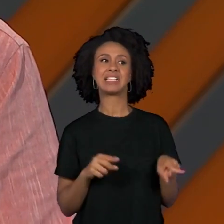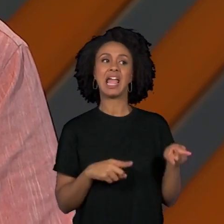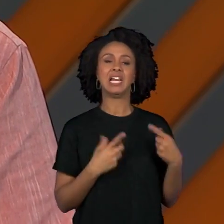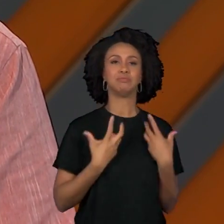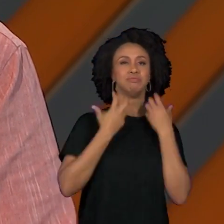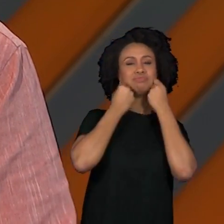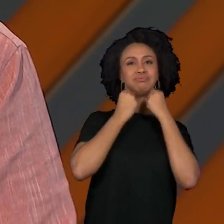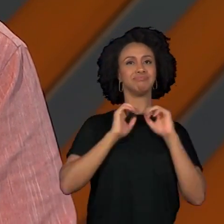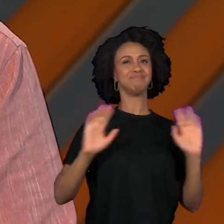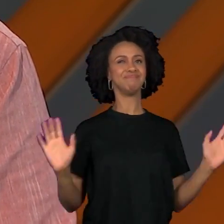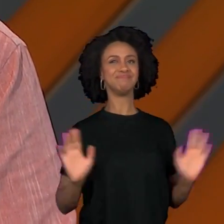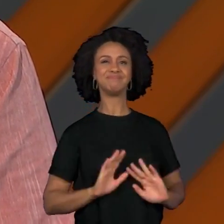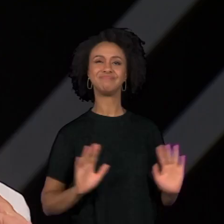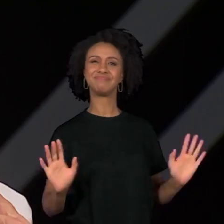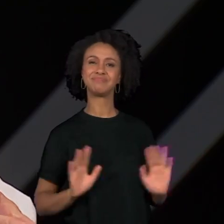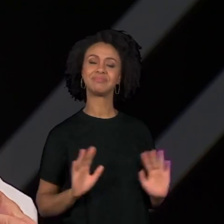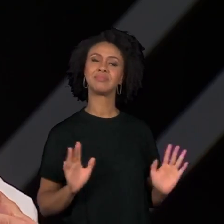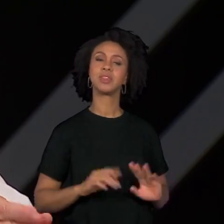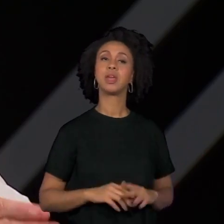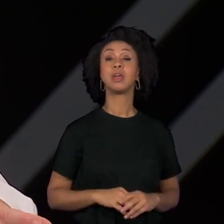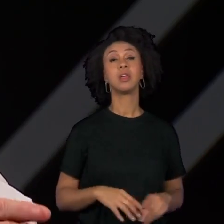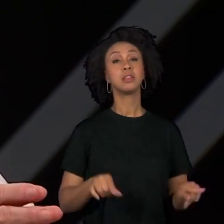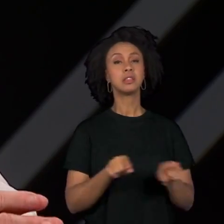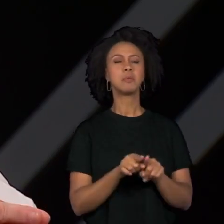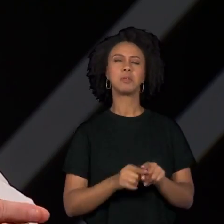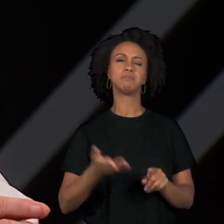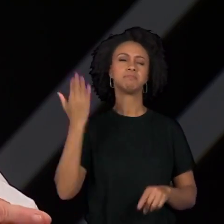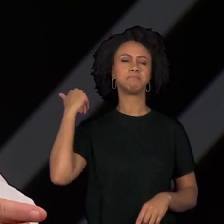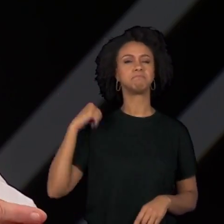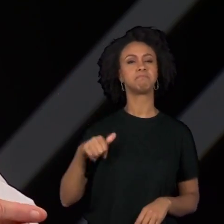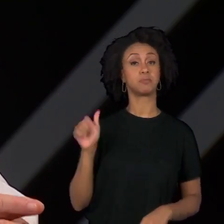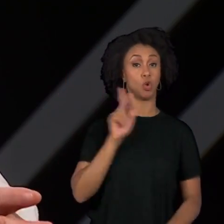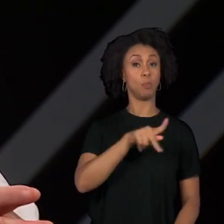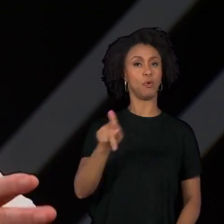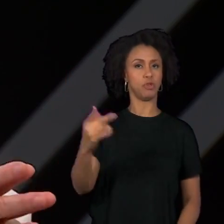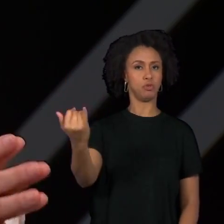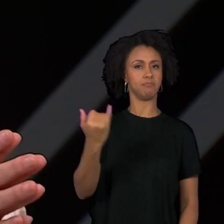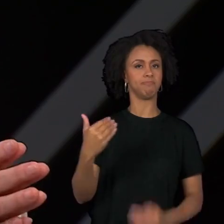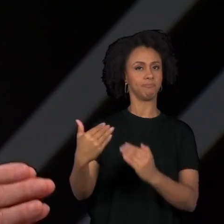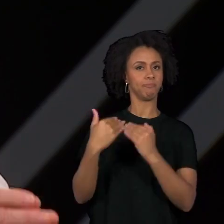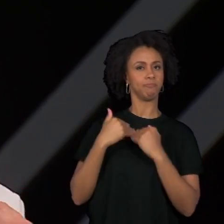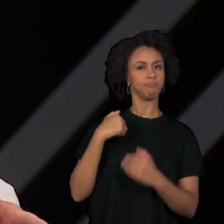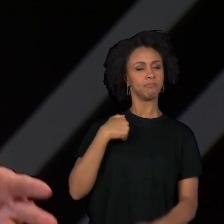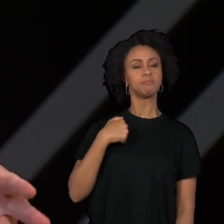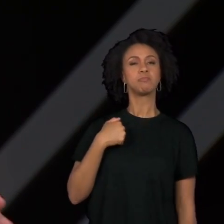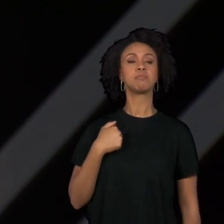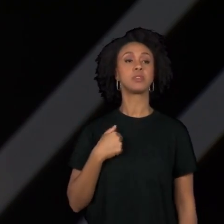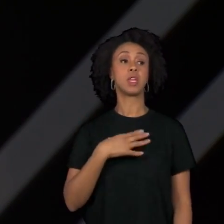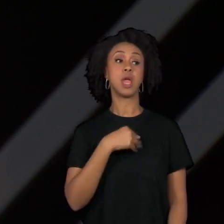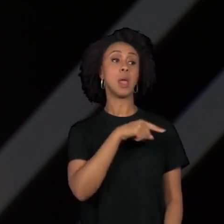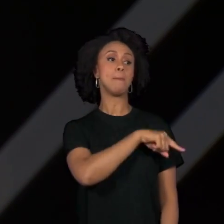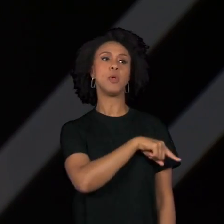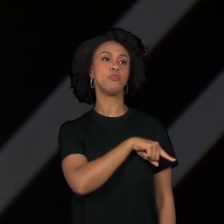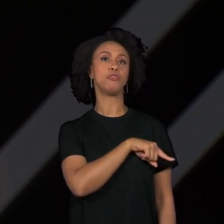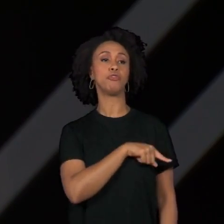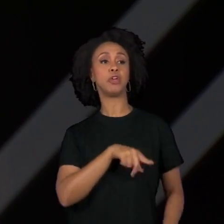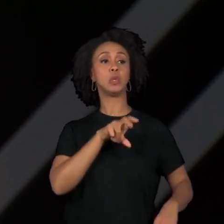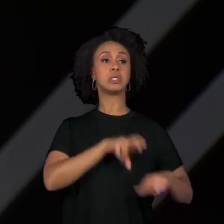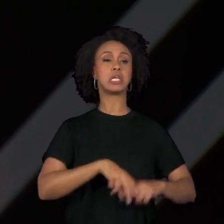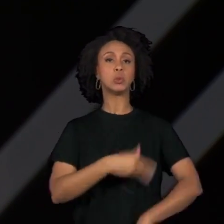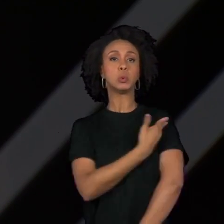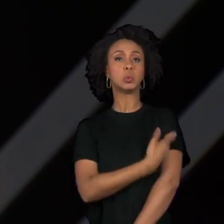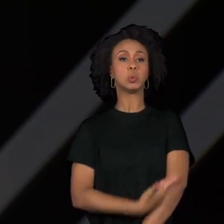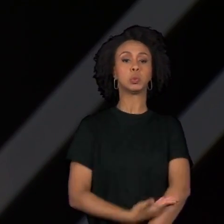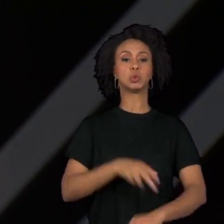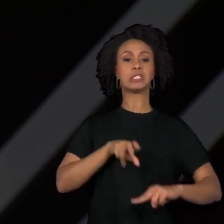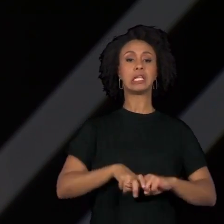constrangê-lo. Claro. E certa vez o professor falou para mim que o meu filho não estava sentado adequadamente